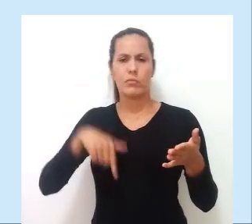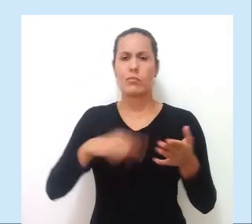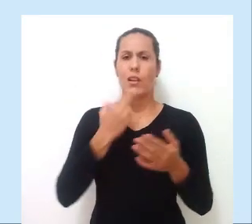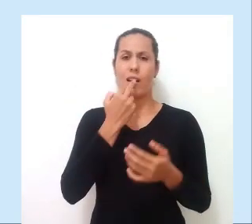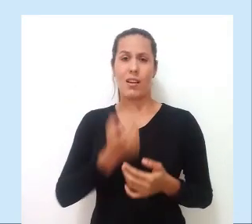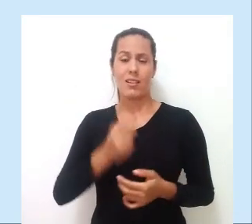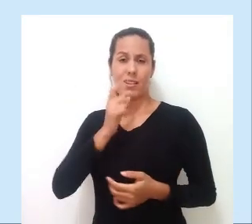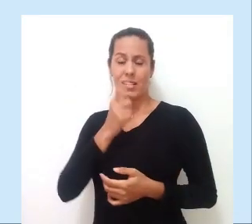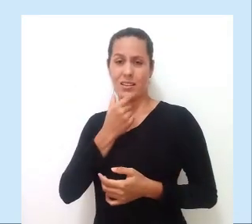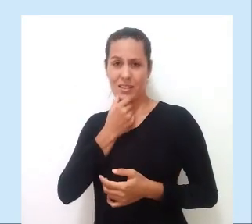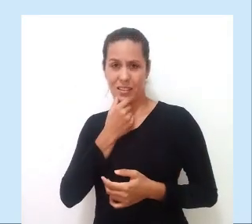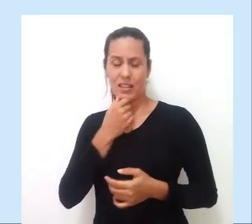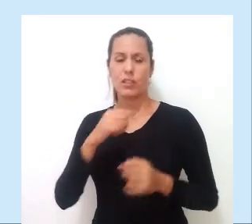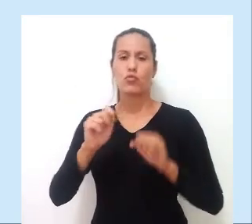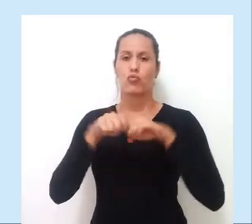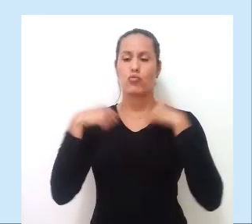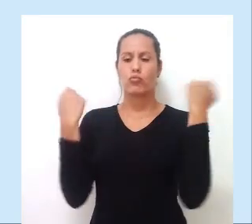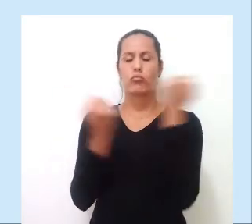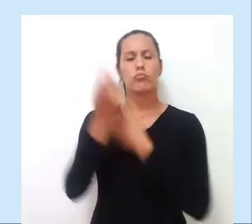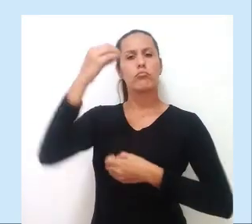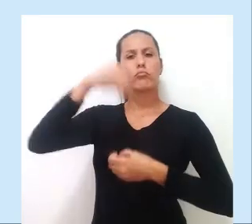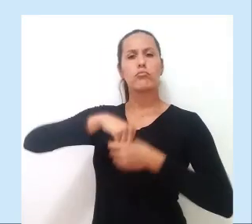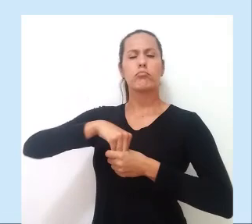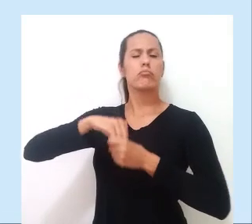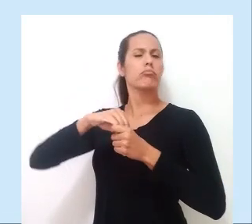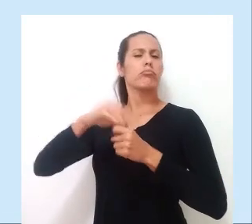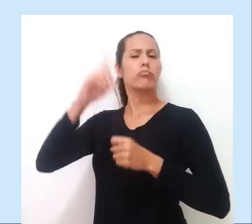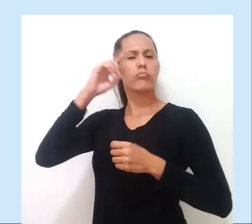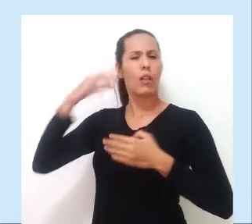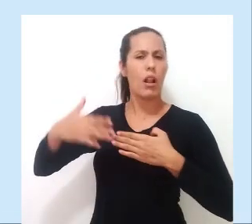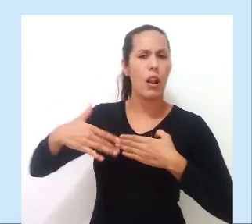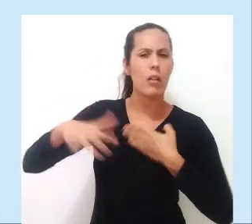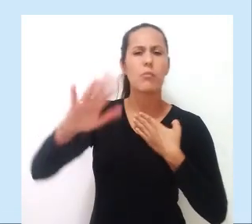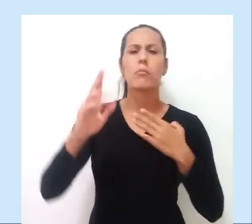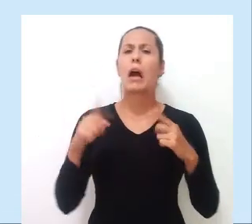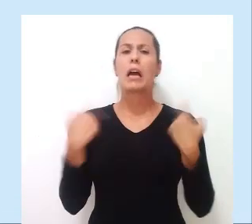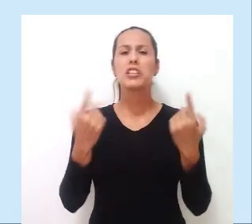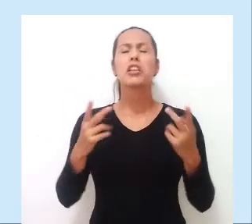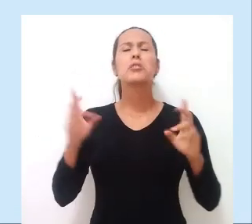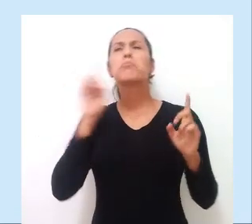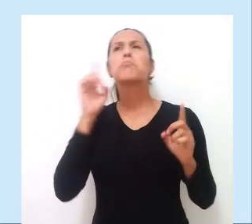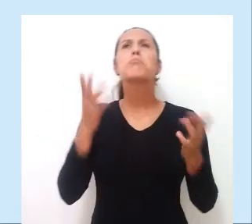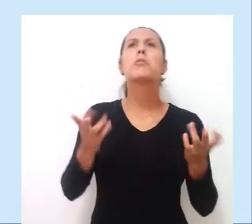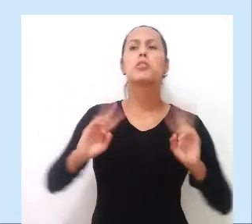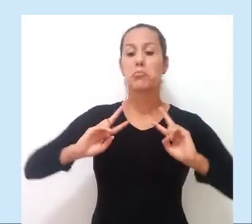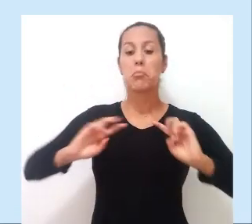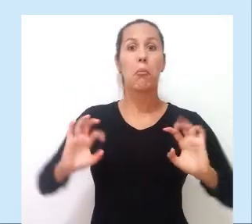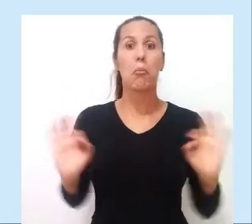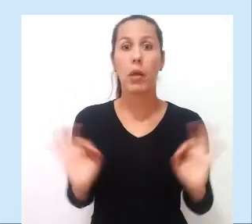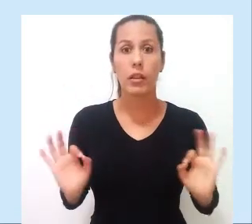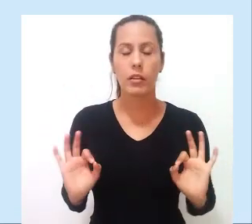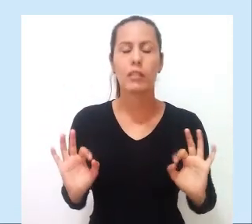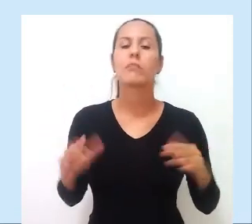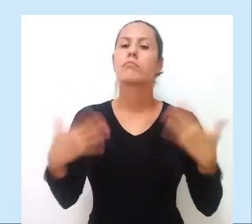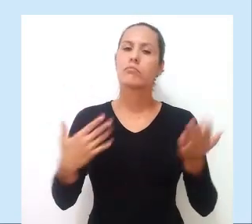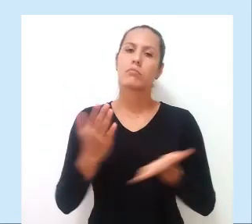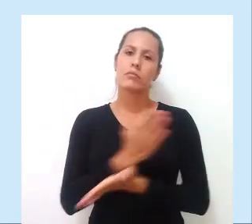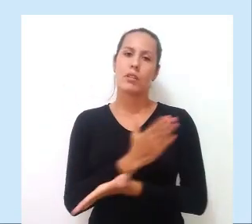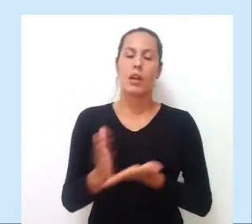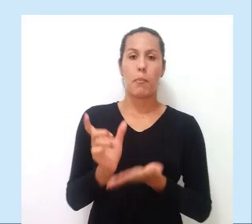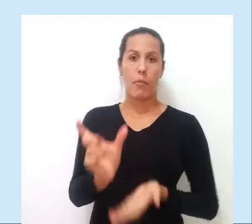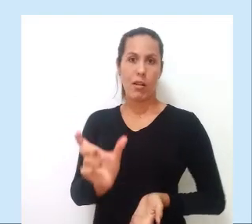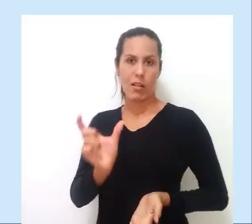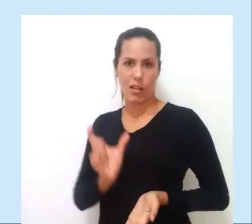inglês ele está inserido na nossa sociedade diariamente e muitas vezes a gente não se dá conta disso. Então, muitas vezes